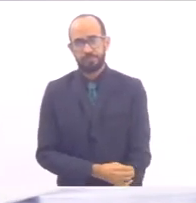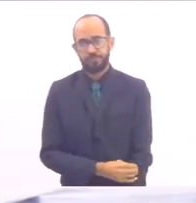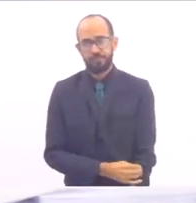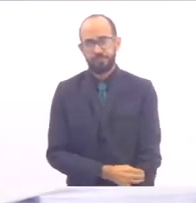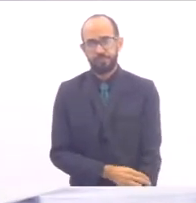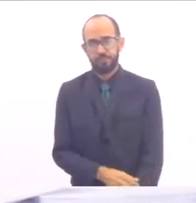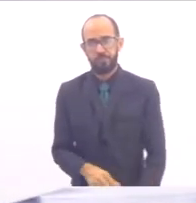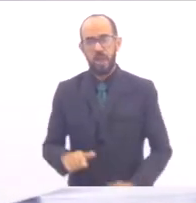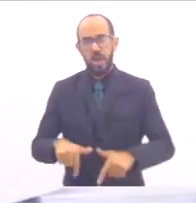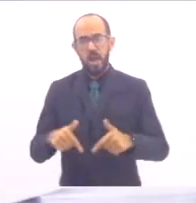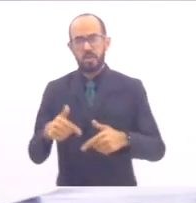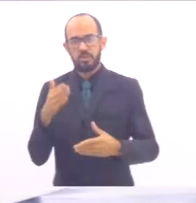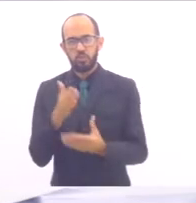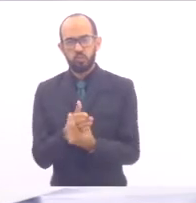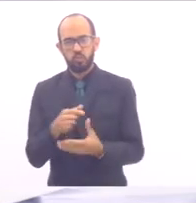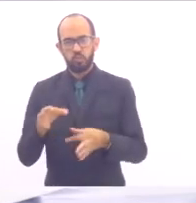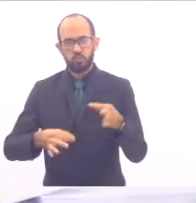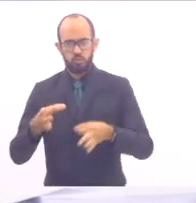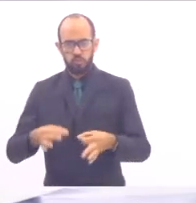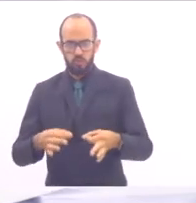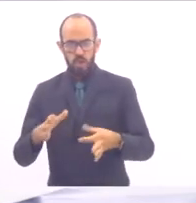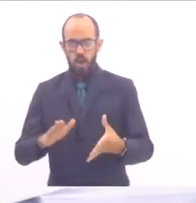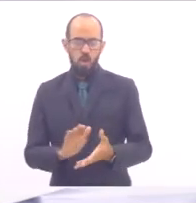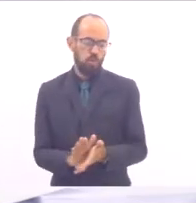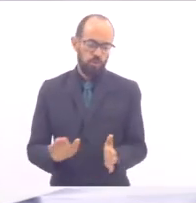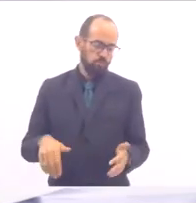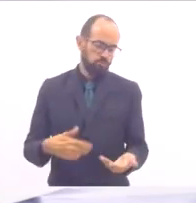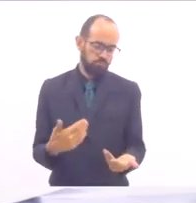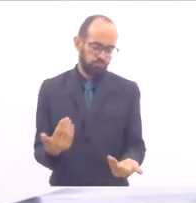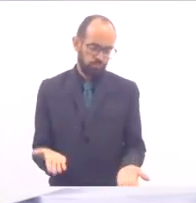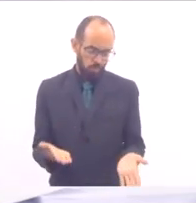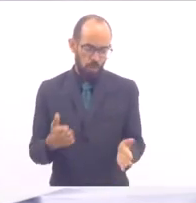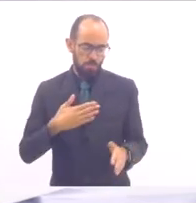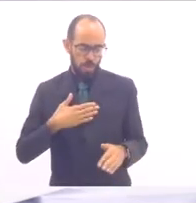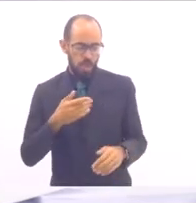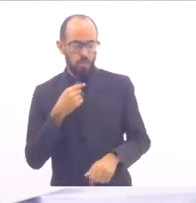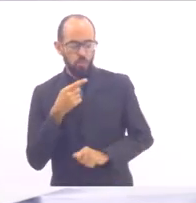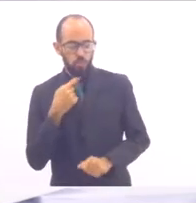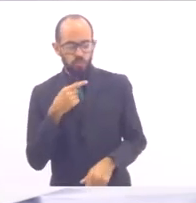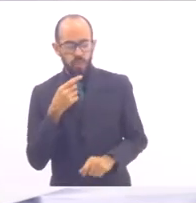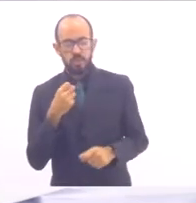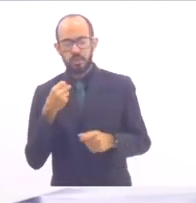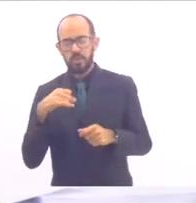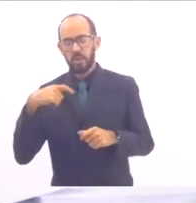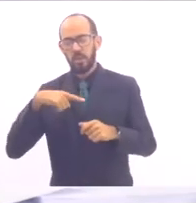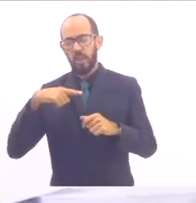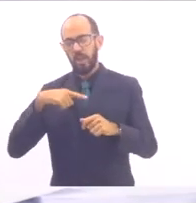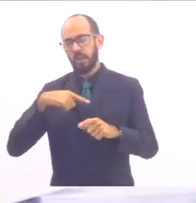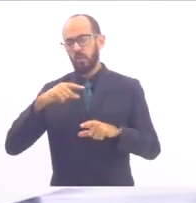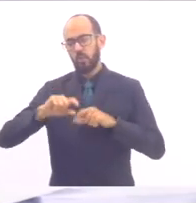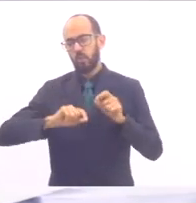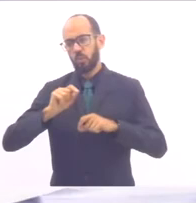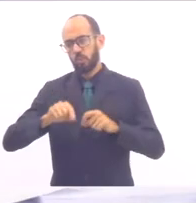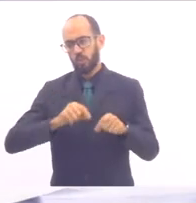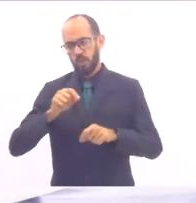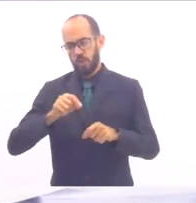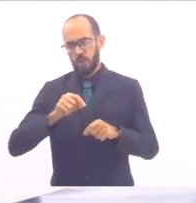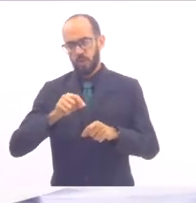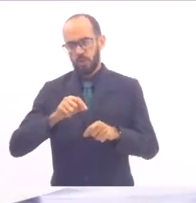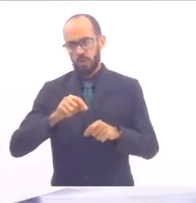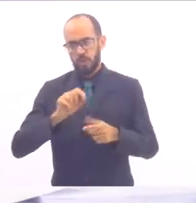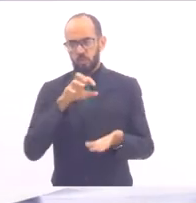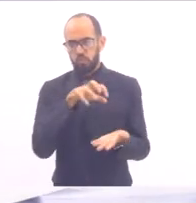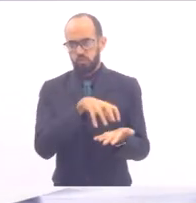ação judicial, etc., etc. A minha pergunta é se existe alguma instância da